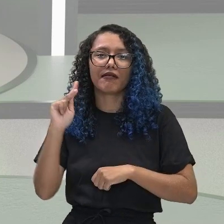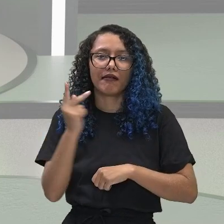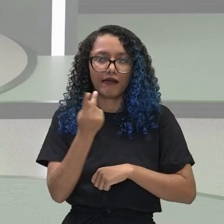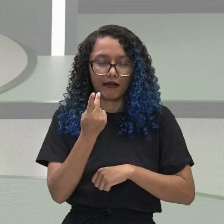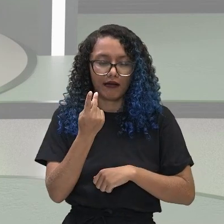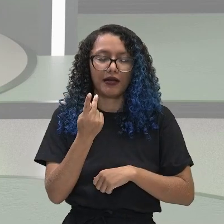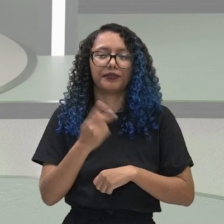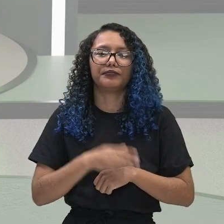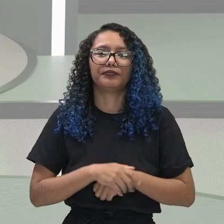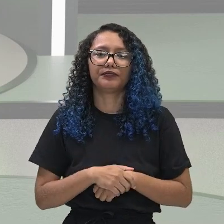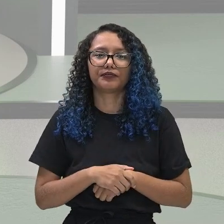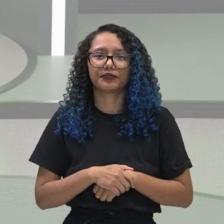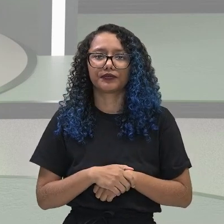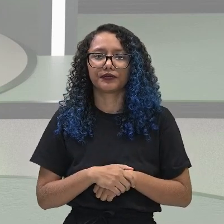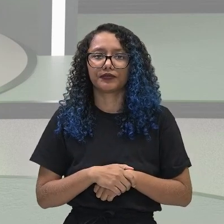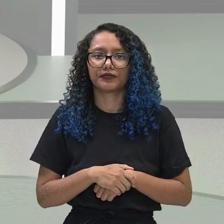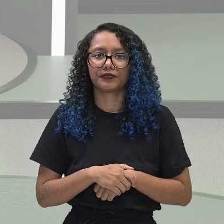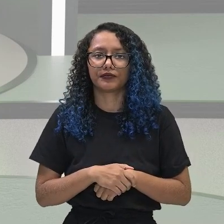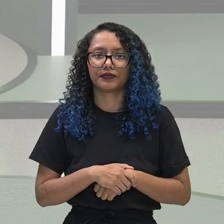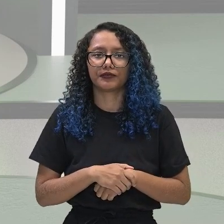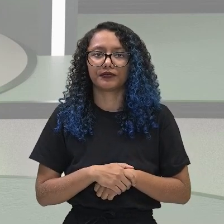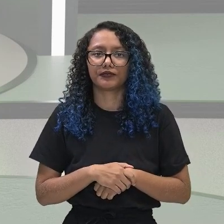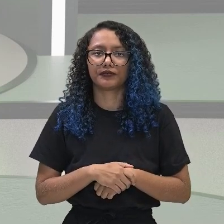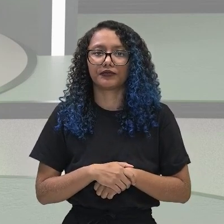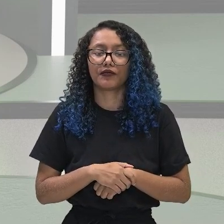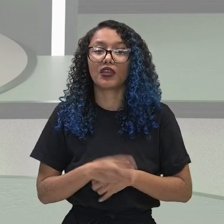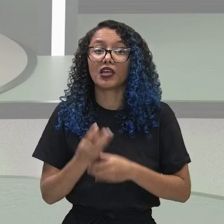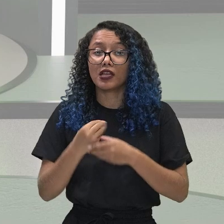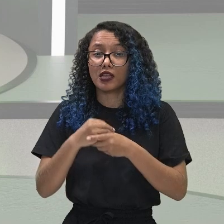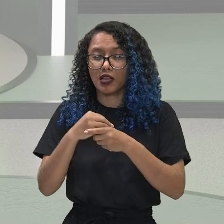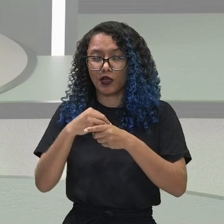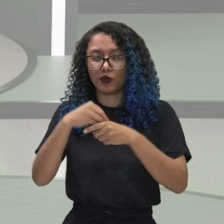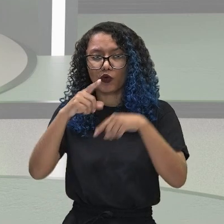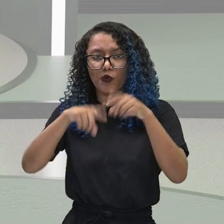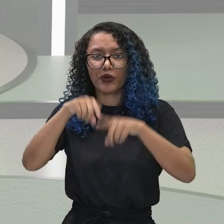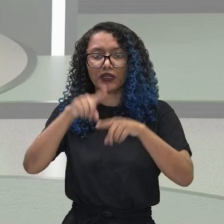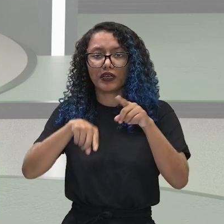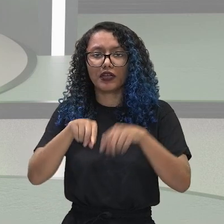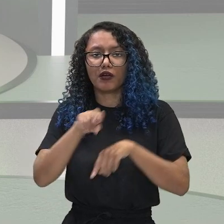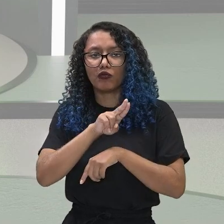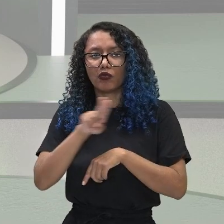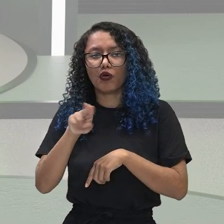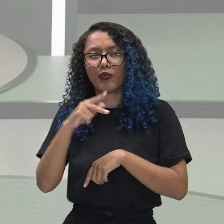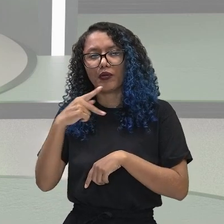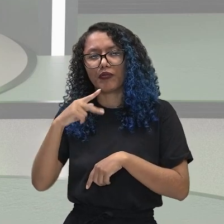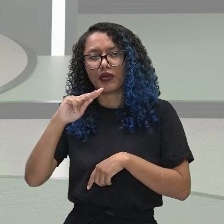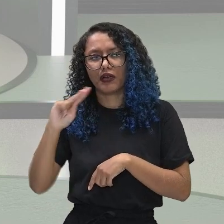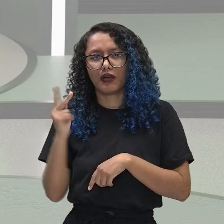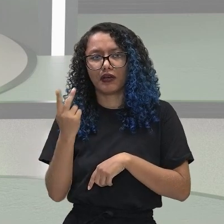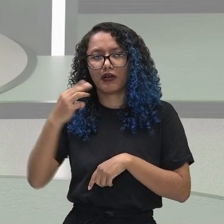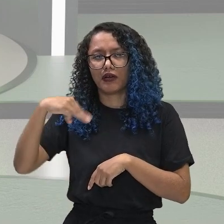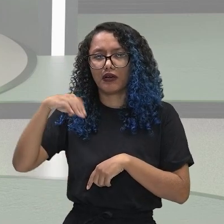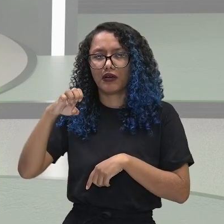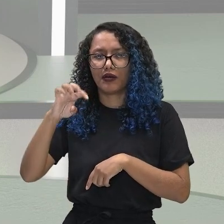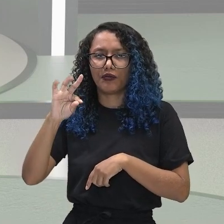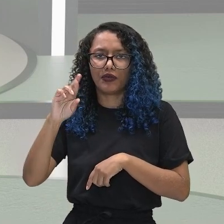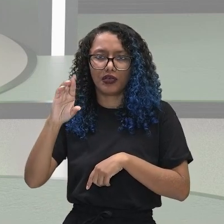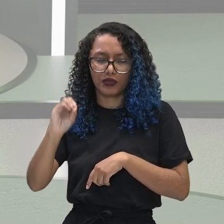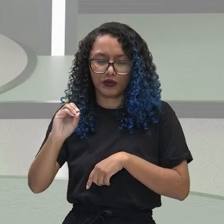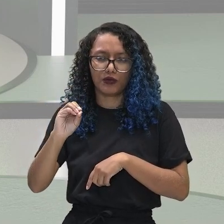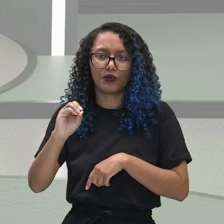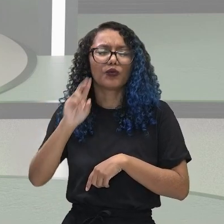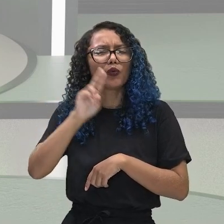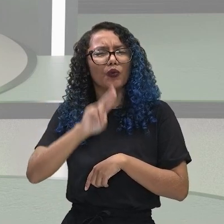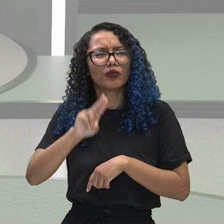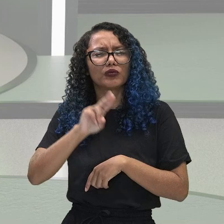sendo feita num aparelho. O nome desse aparelho aqui é pHmetro, certo? Nós